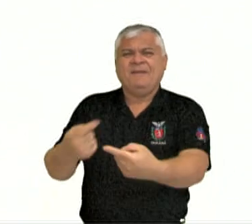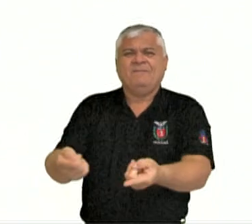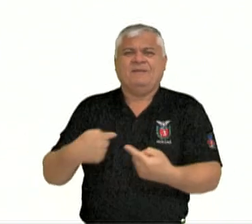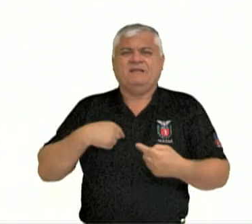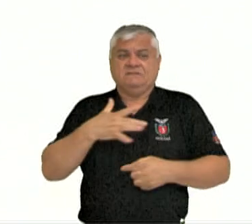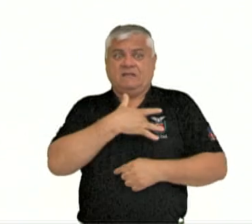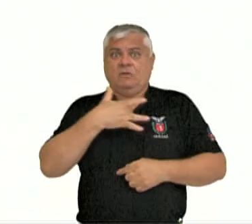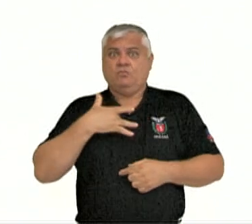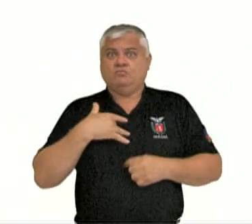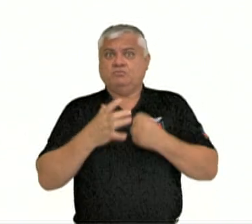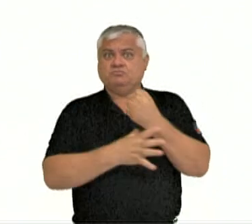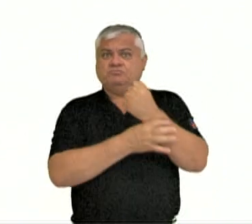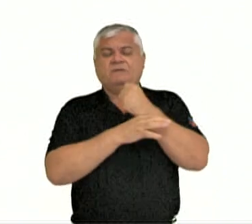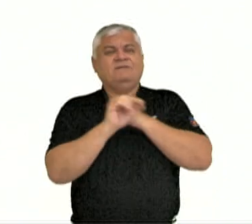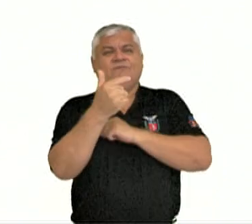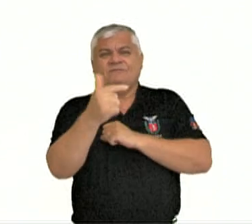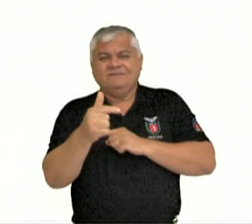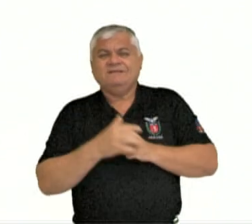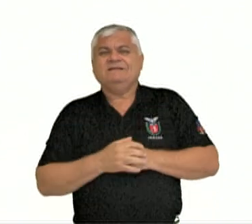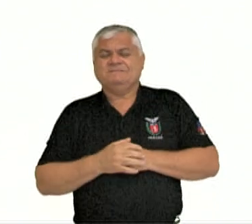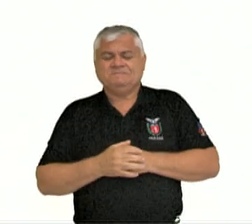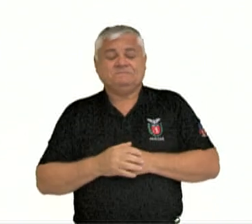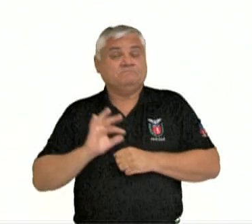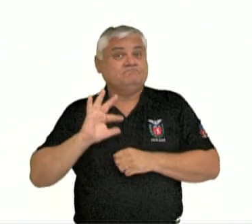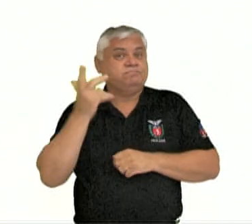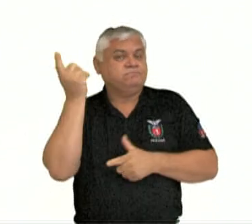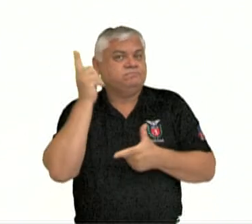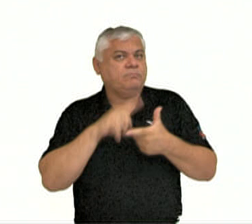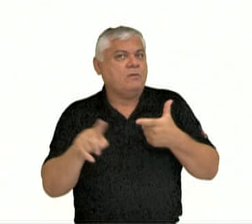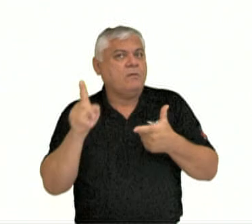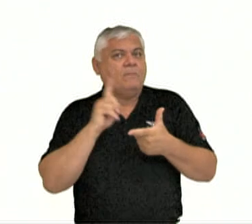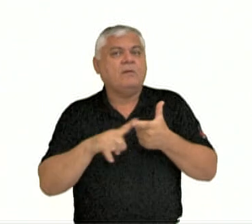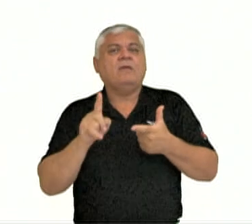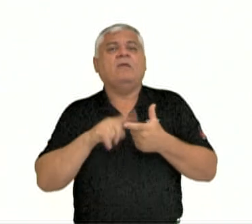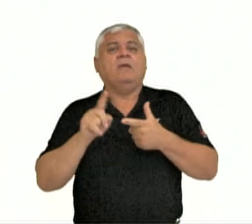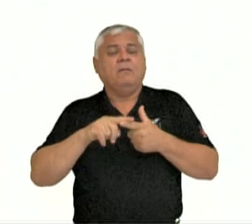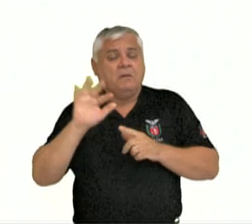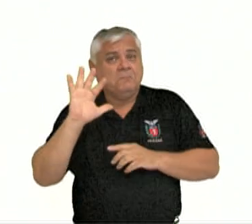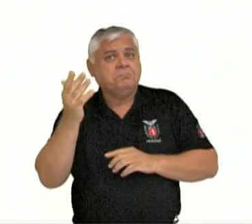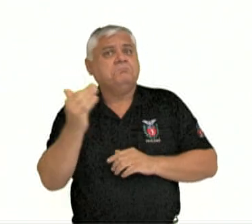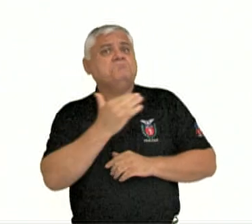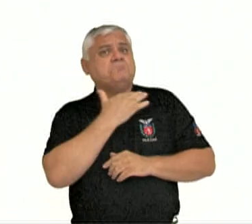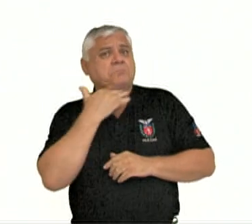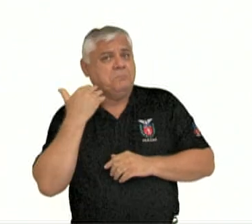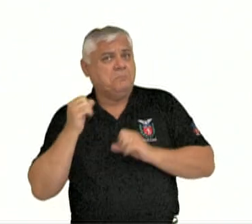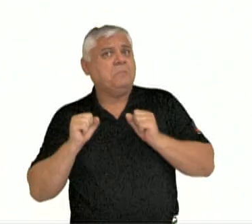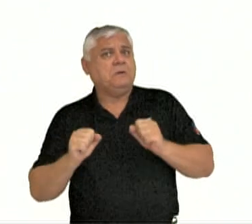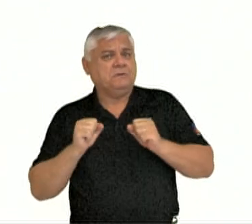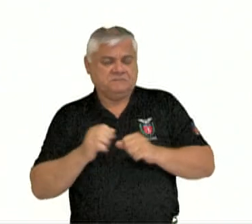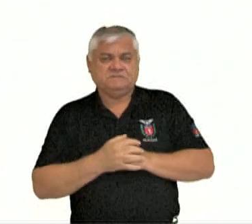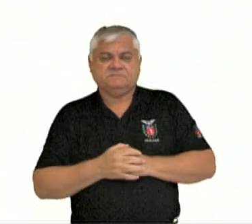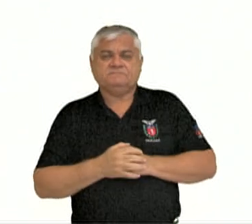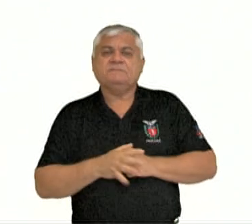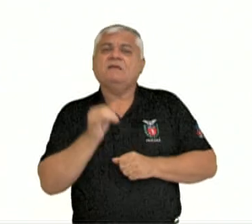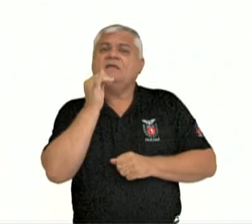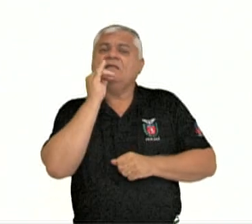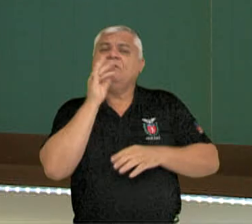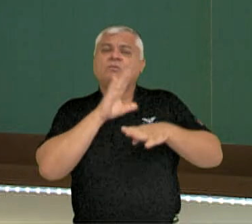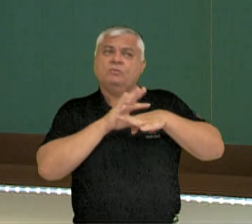completa, causando inúmeras complicações clínicas que podem levar à morte. Um exemplo dessas doenças são